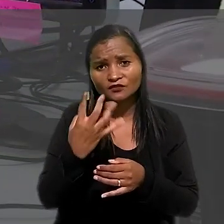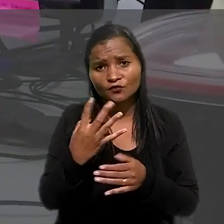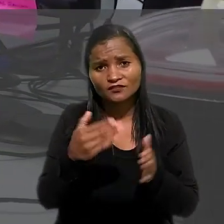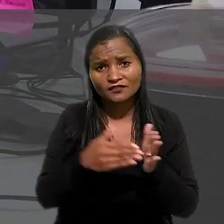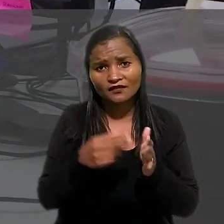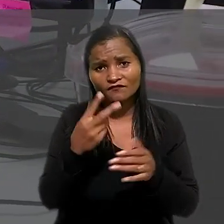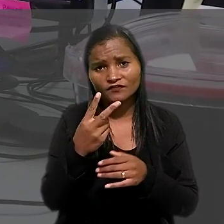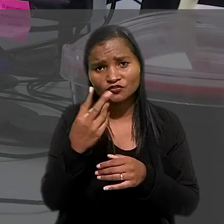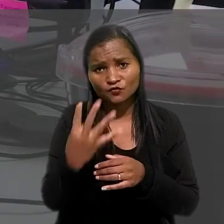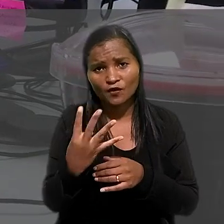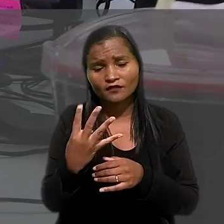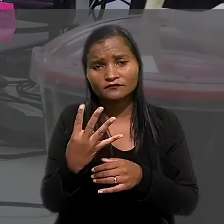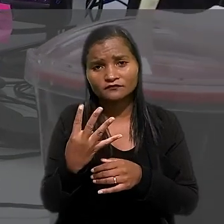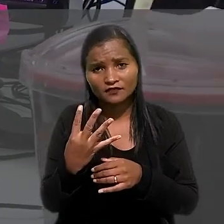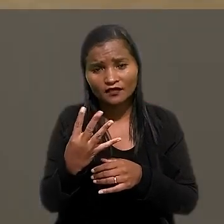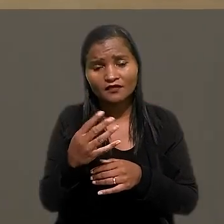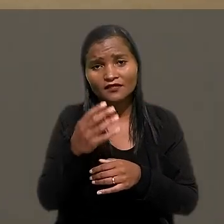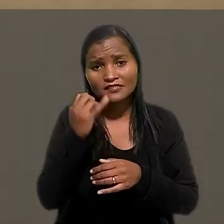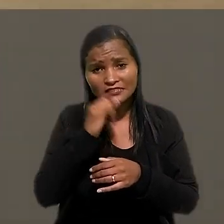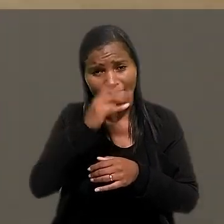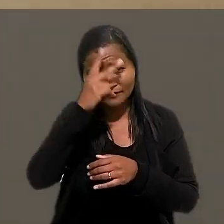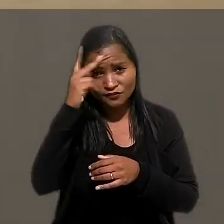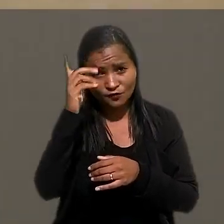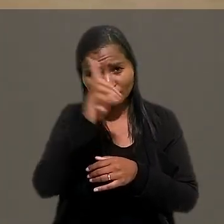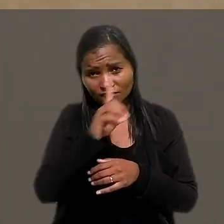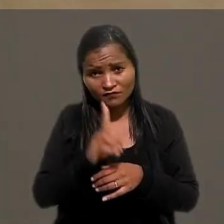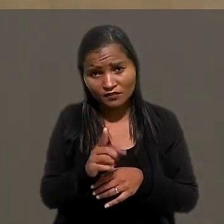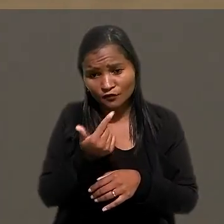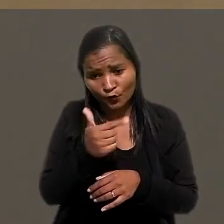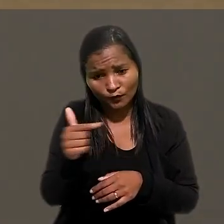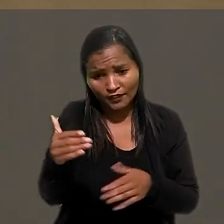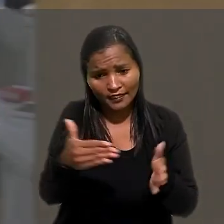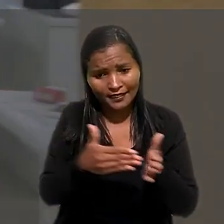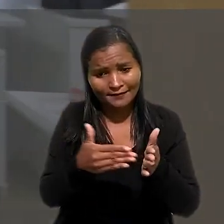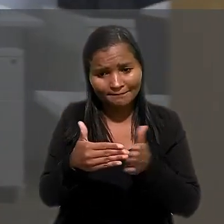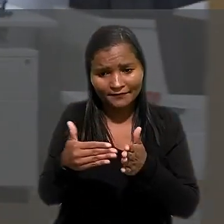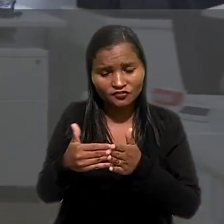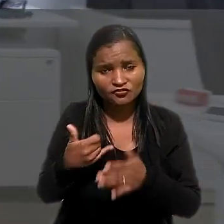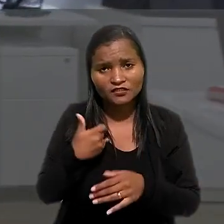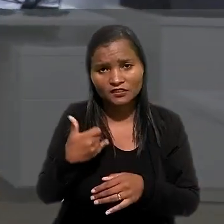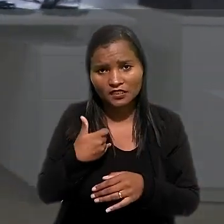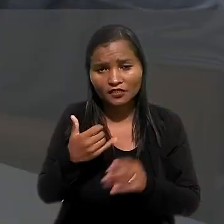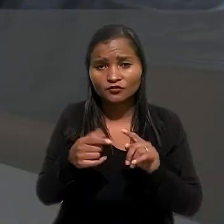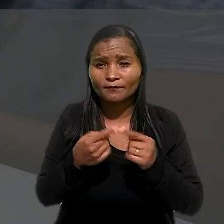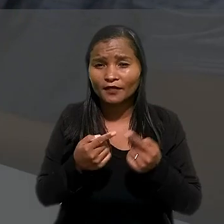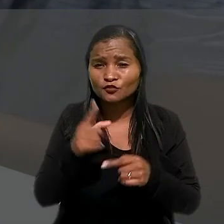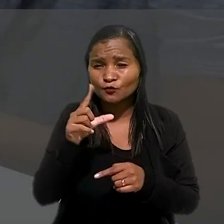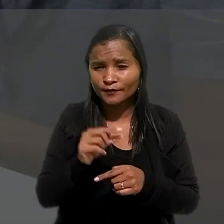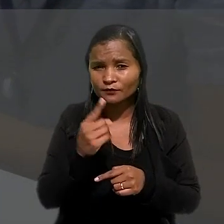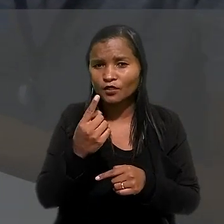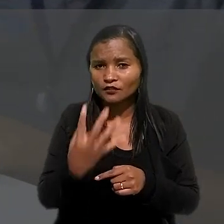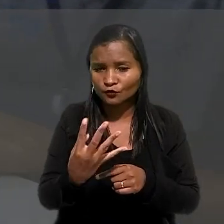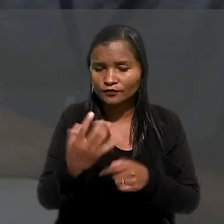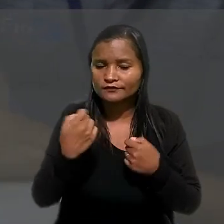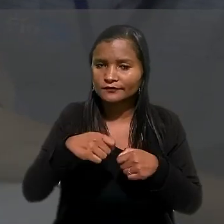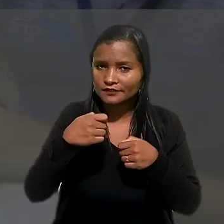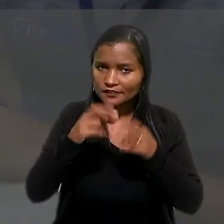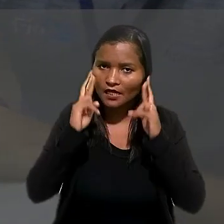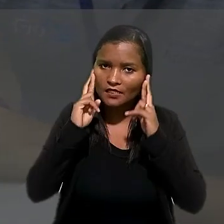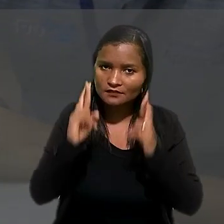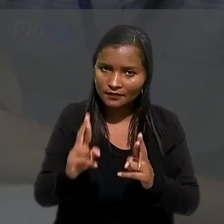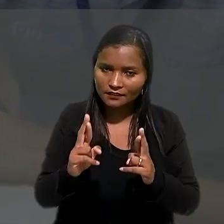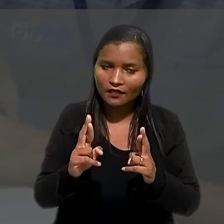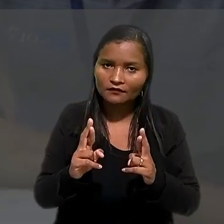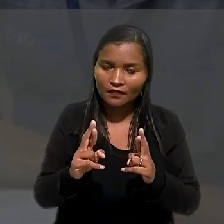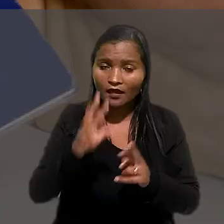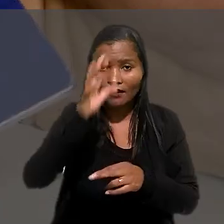entre 14 e 24 anos. No caso das pessoas com deficiência, não há limite máximo, mas o mínimo de 14 anos